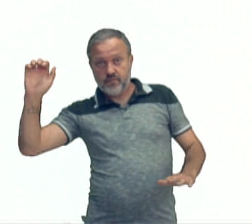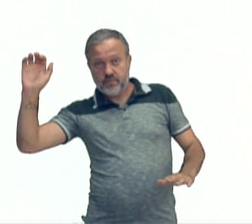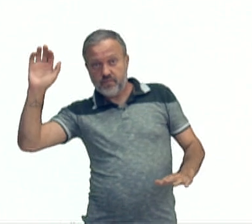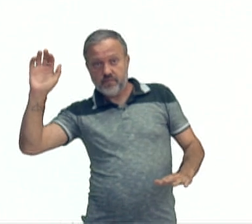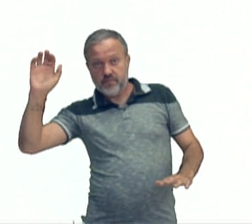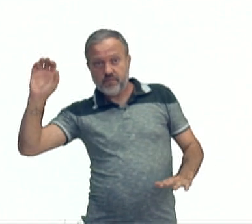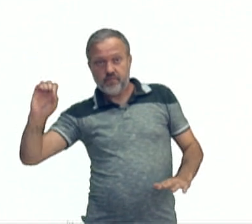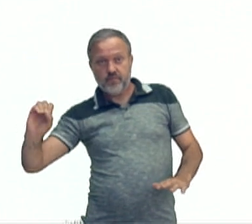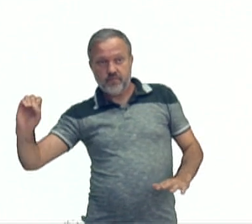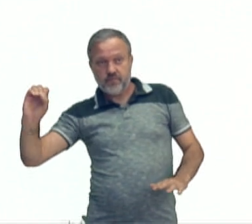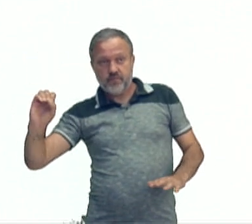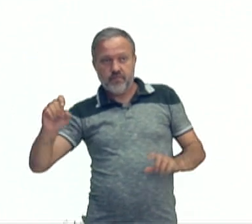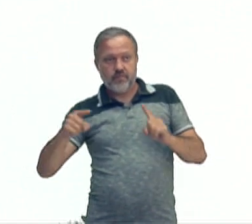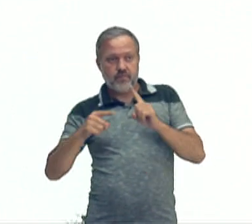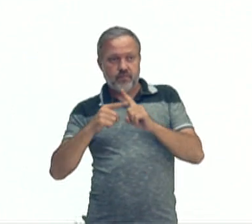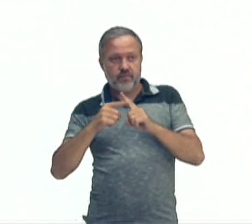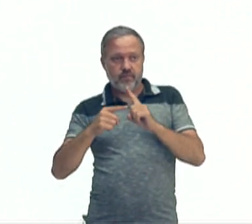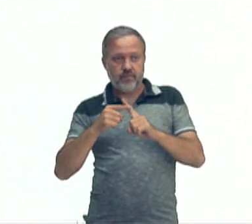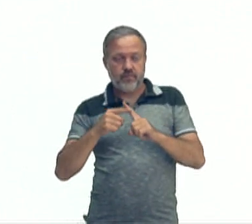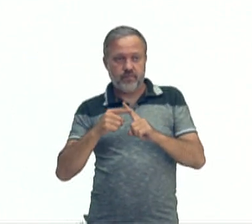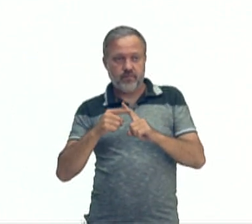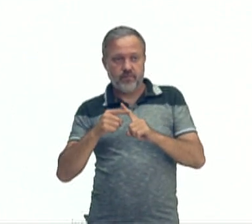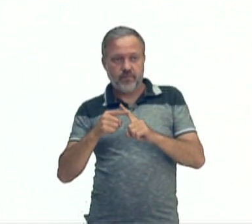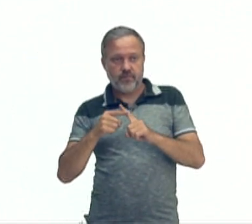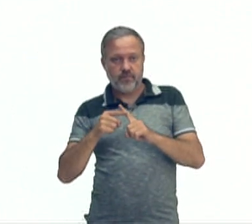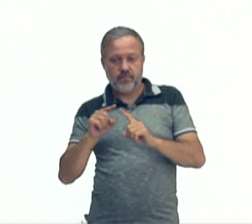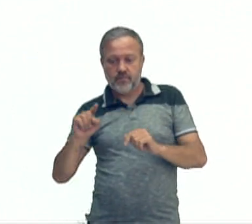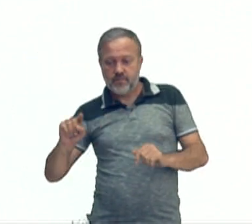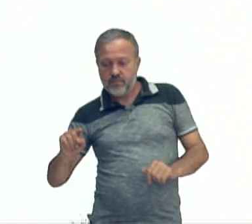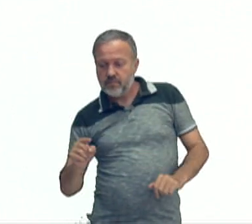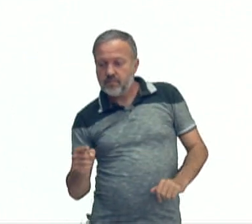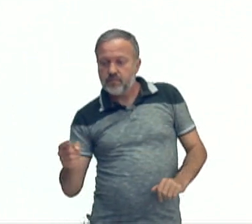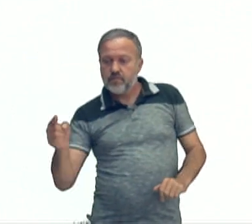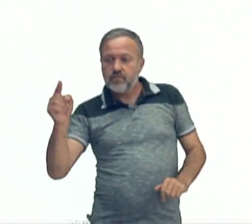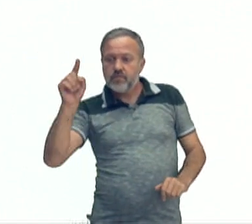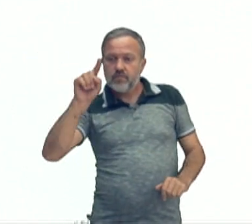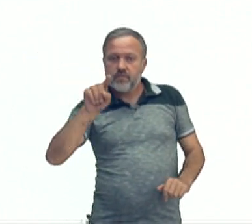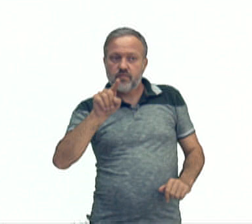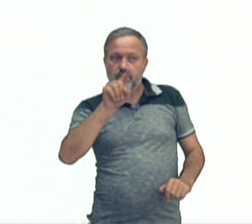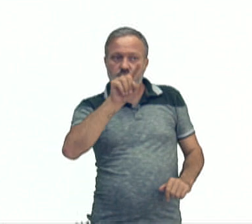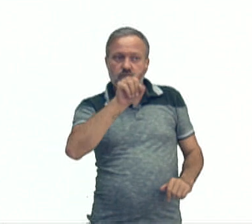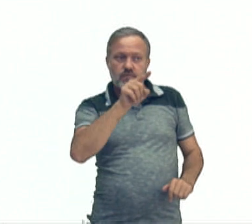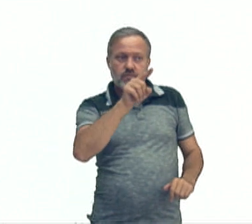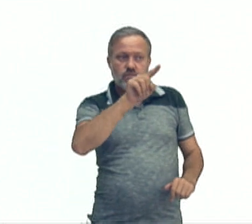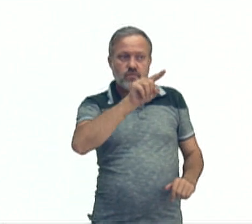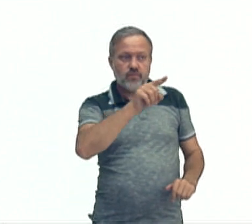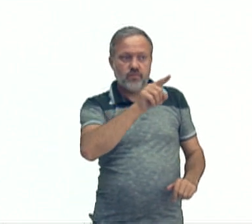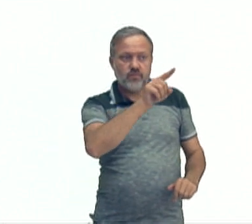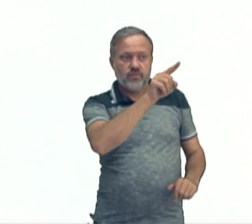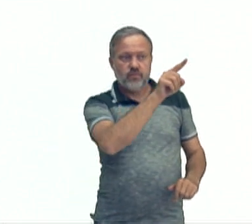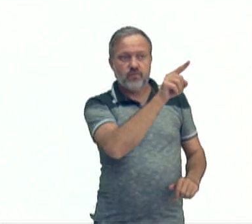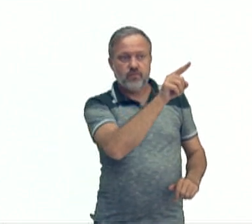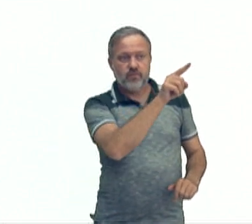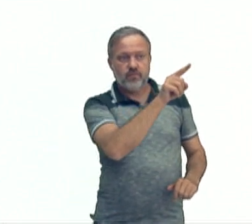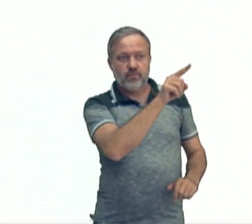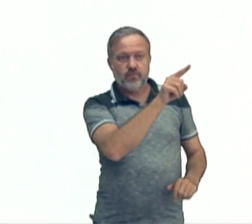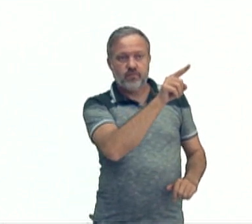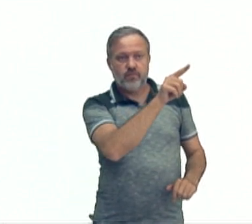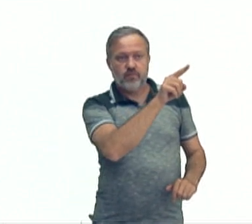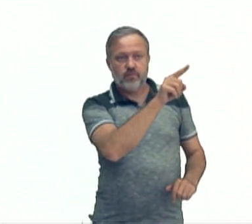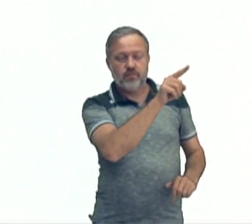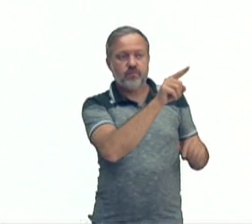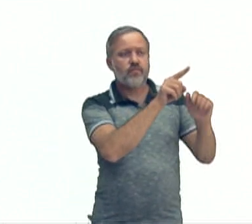geografia. Porque ele está pegando as relações econômicas e espacializando ela. E aí você repare que ele tem uma